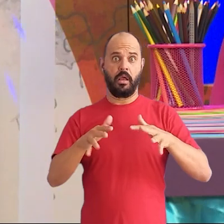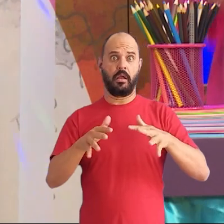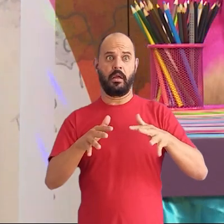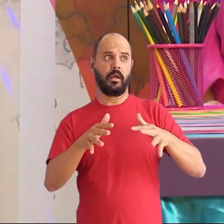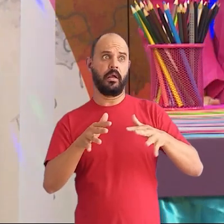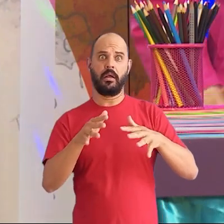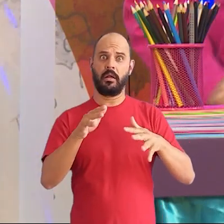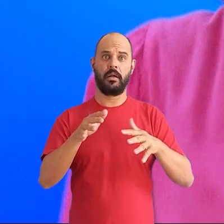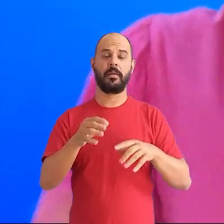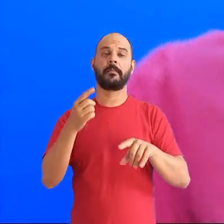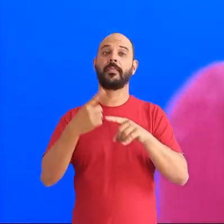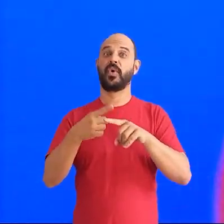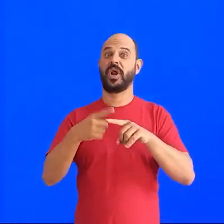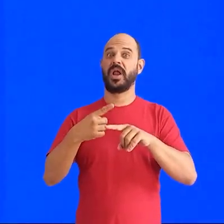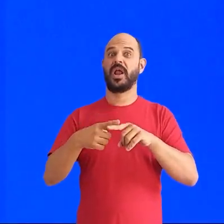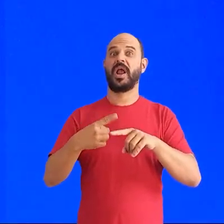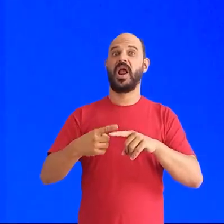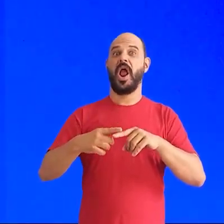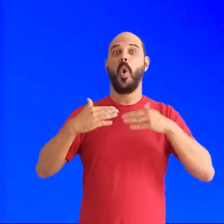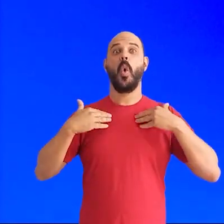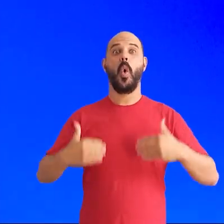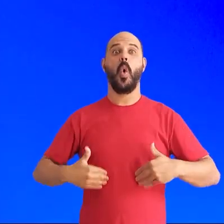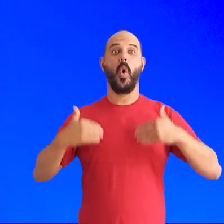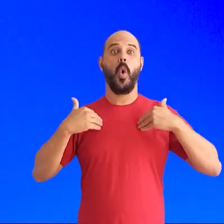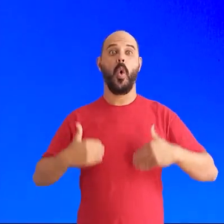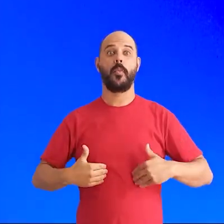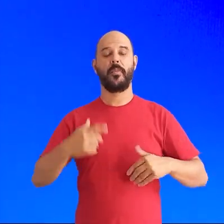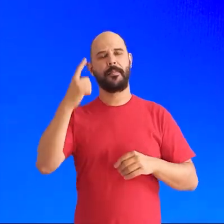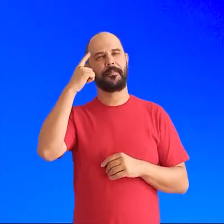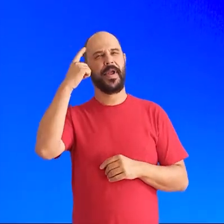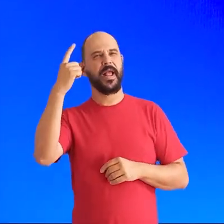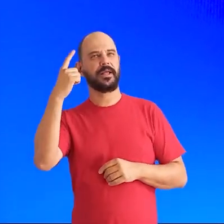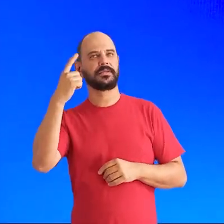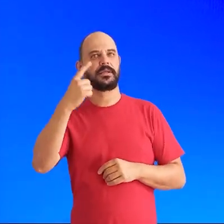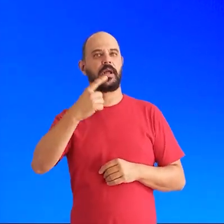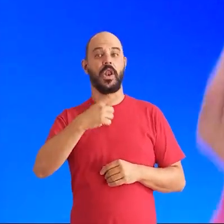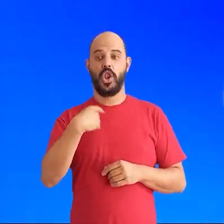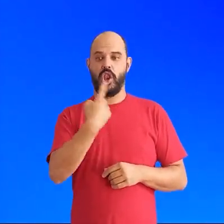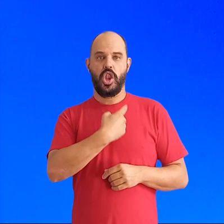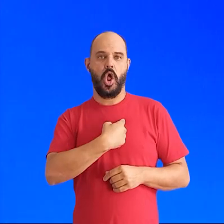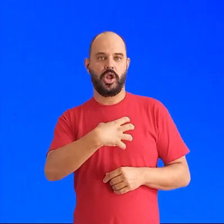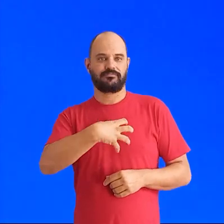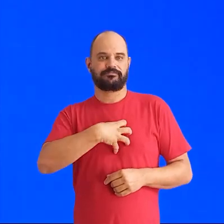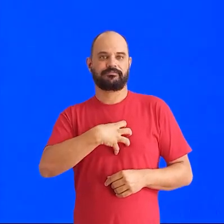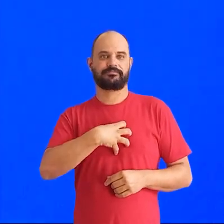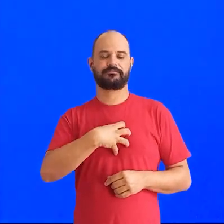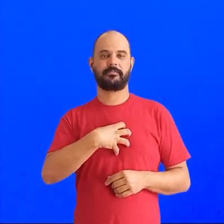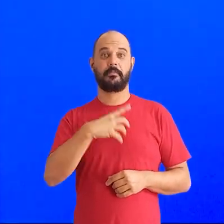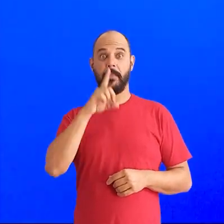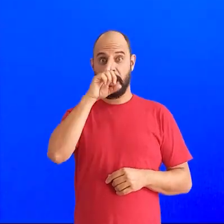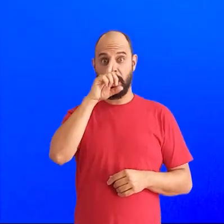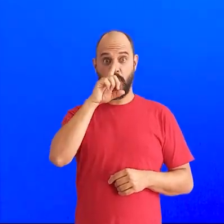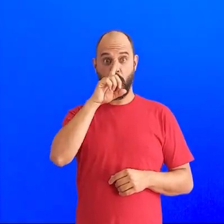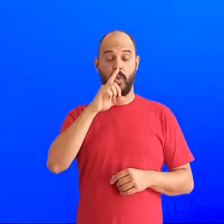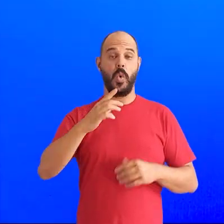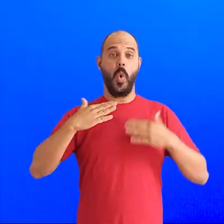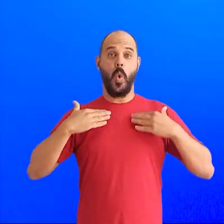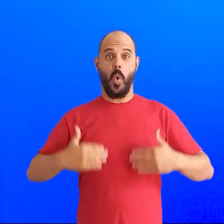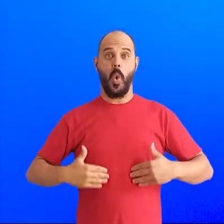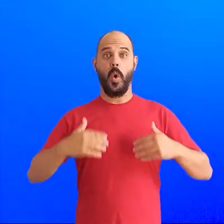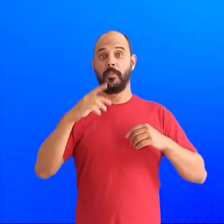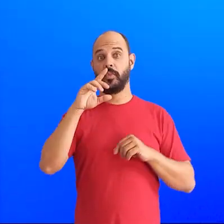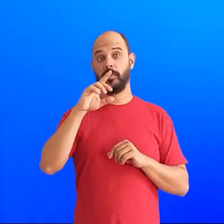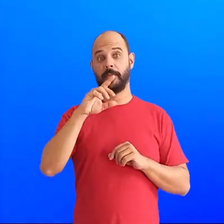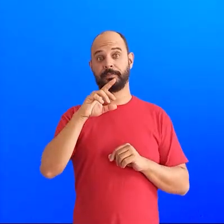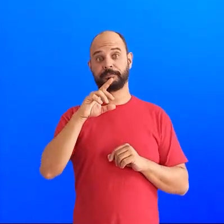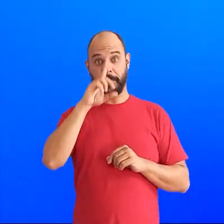essa tremedeira toda. É que o nosso corpo interpreta a situação como se a gente estivesse em perigo. E quando o corpo está em